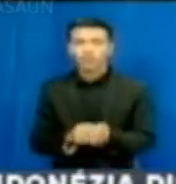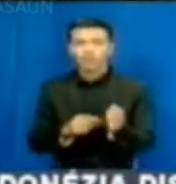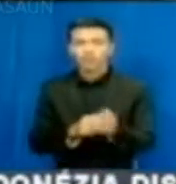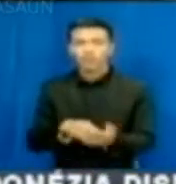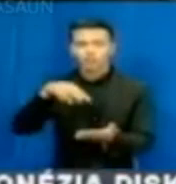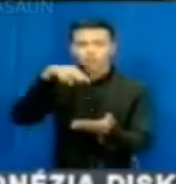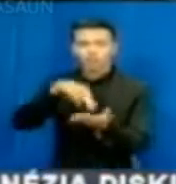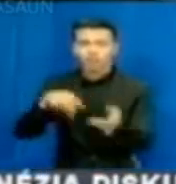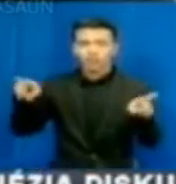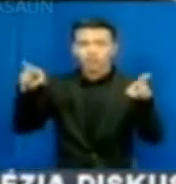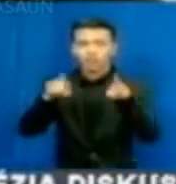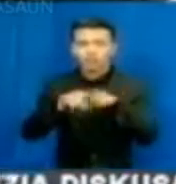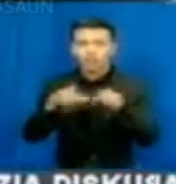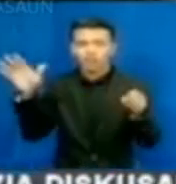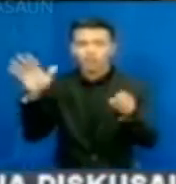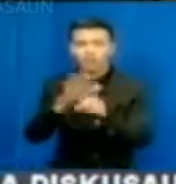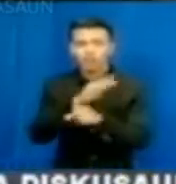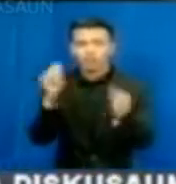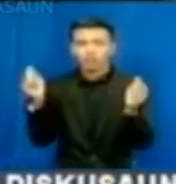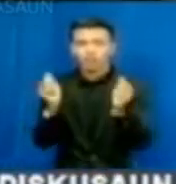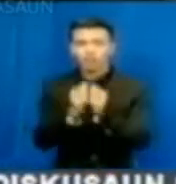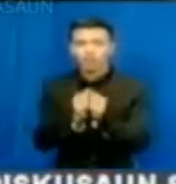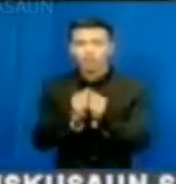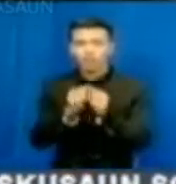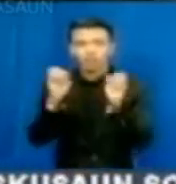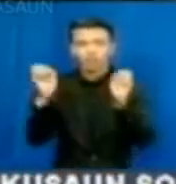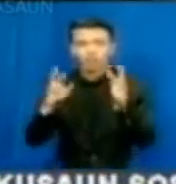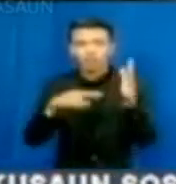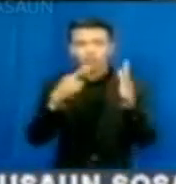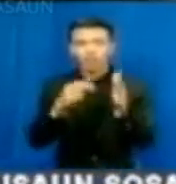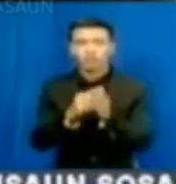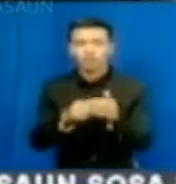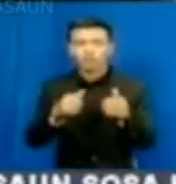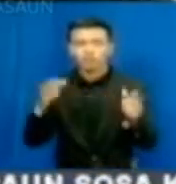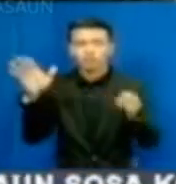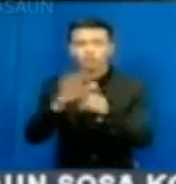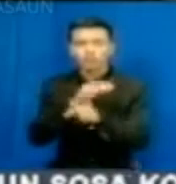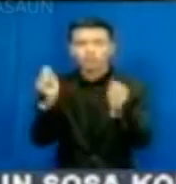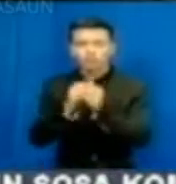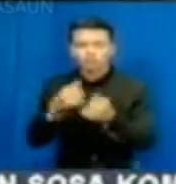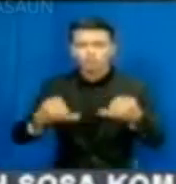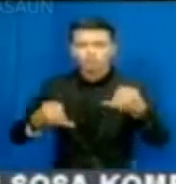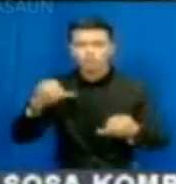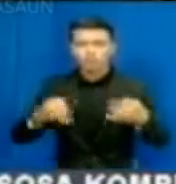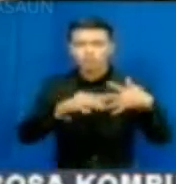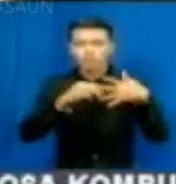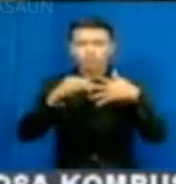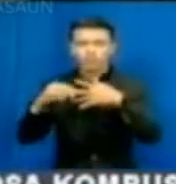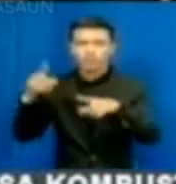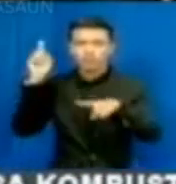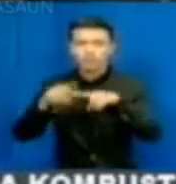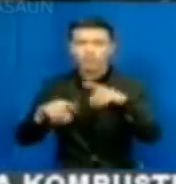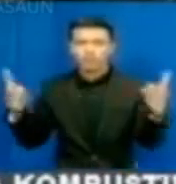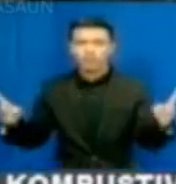Atuhatur transparência no na conuho irregular na conuho justiça. Ca específico liu, la bela